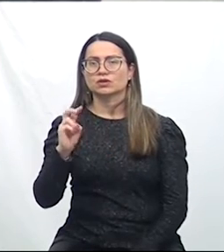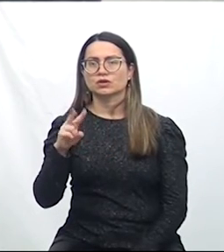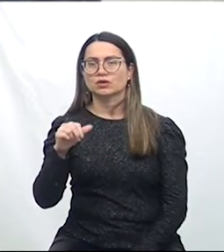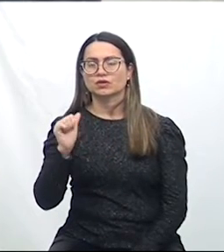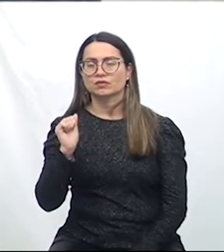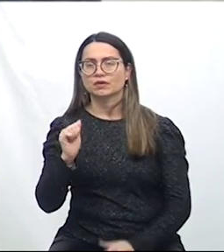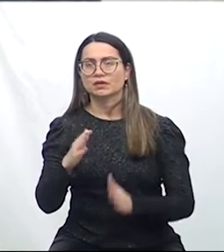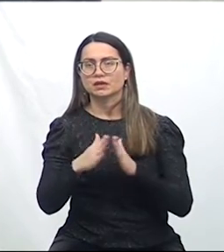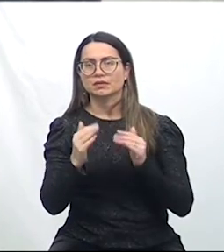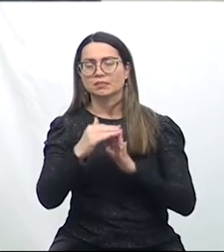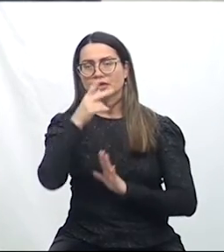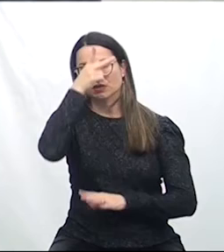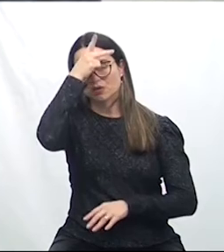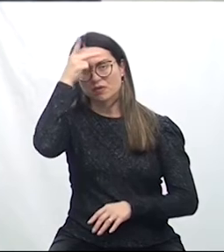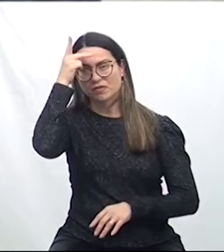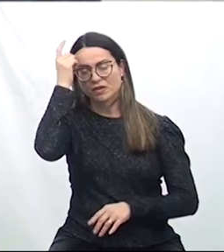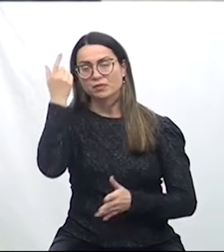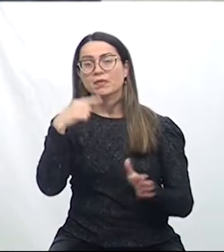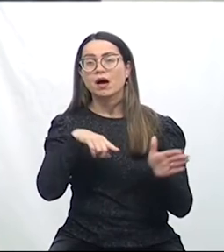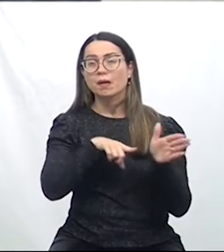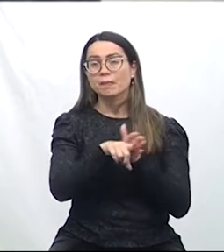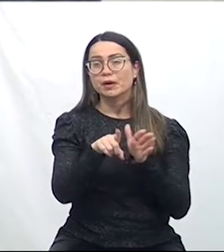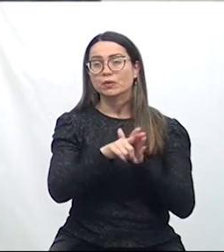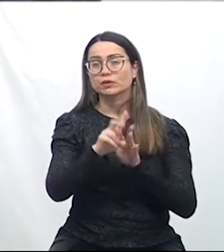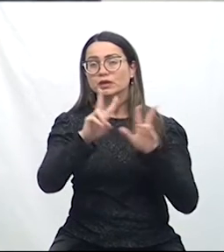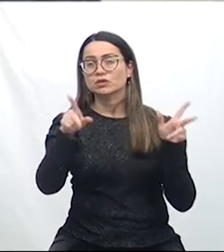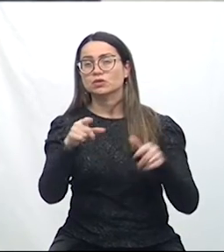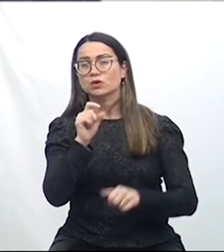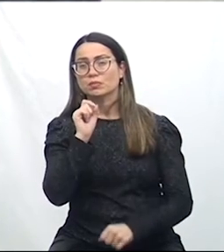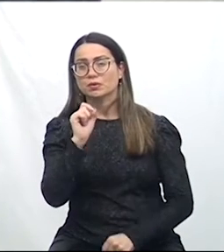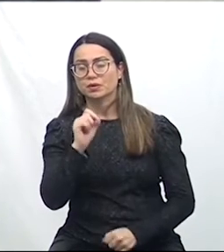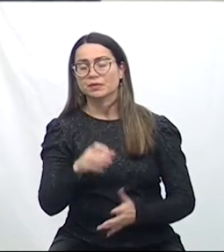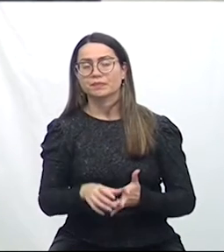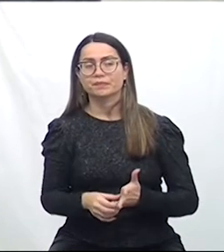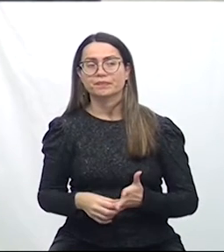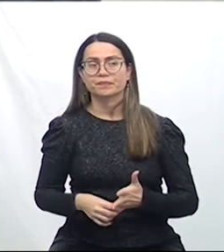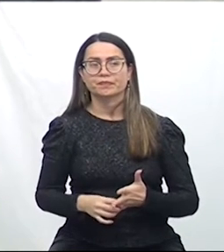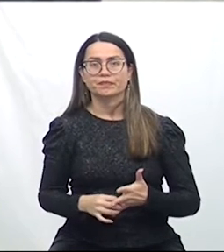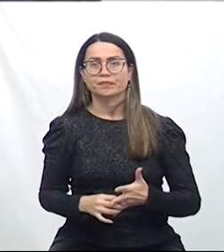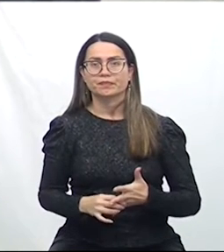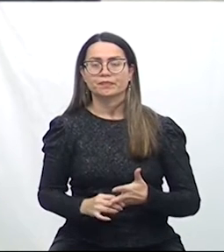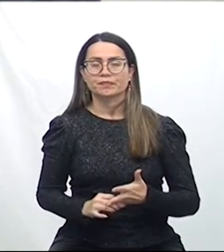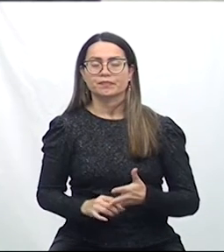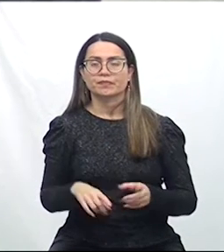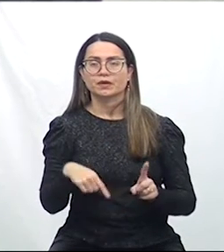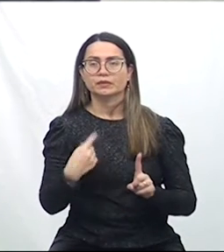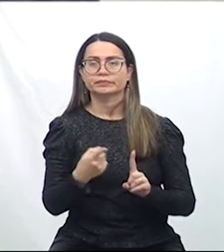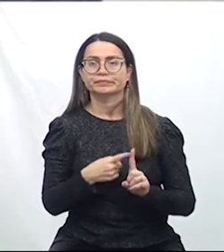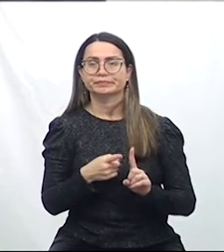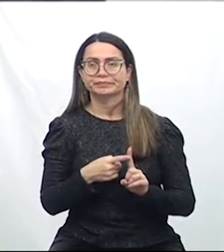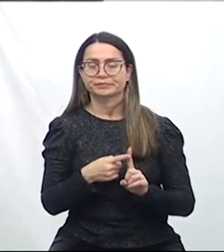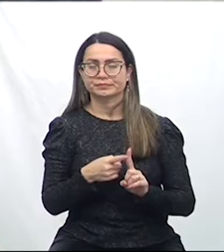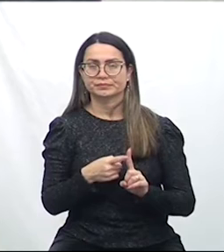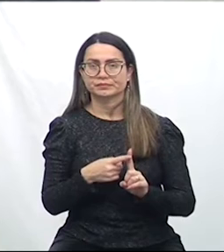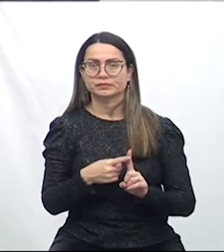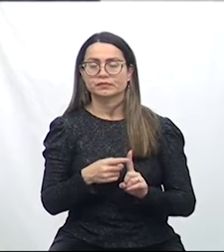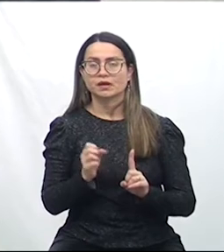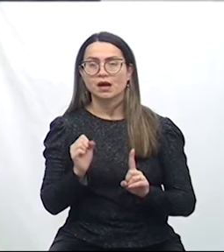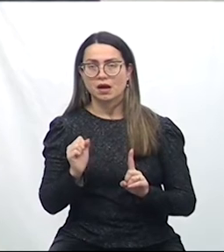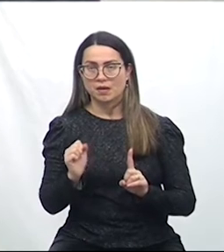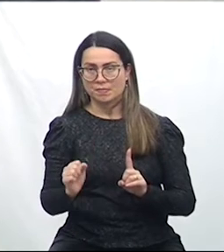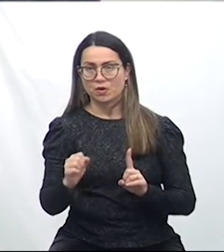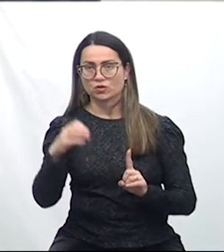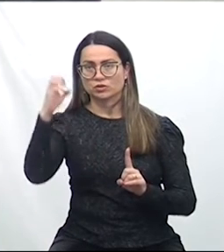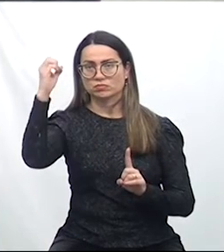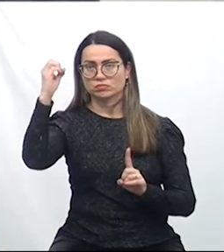Poder Executivo para que responda aos seguintes questionamentos relacionados à rodovia Antônio Juste. 1. Há possibilidade de instalação de